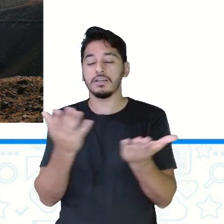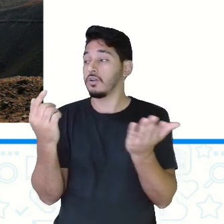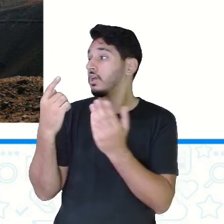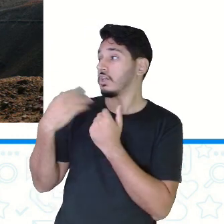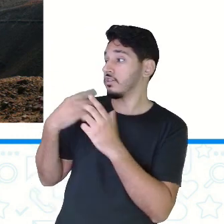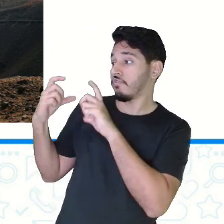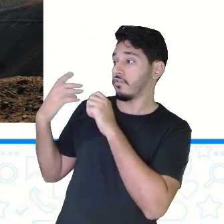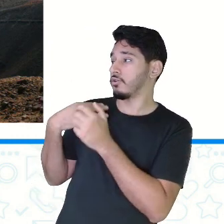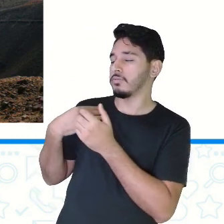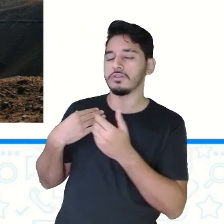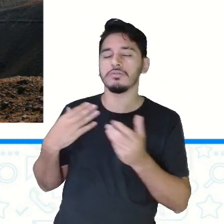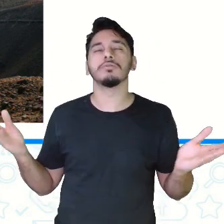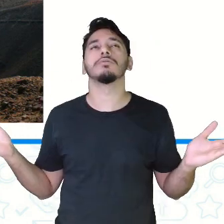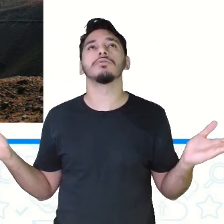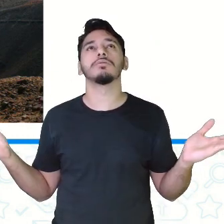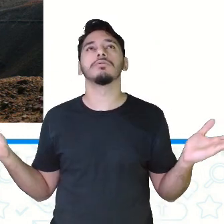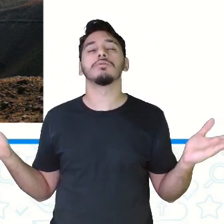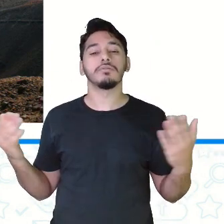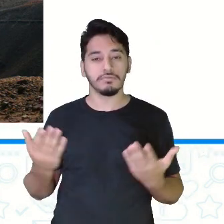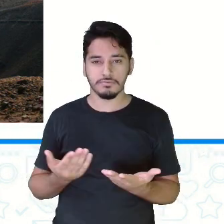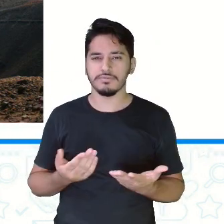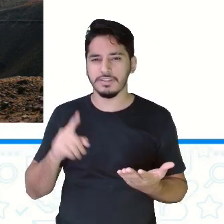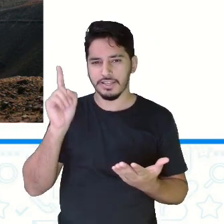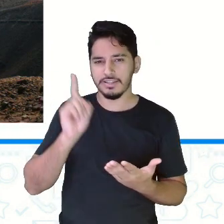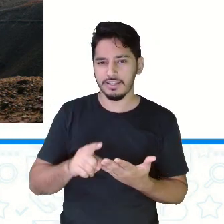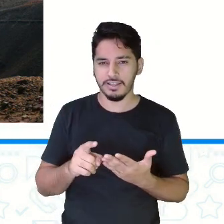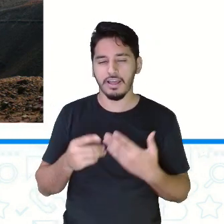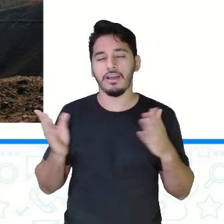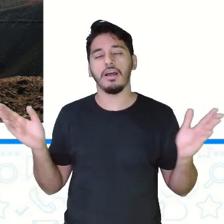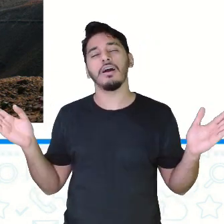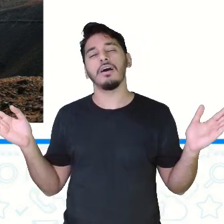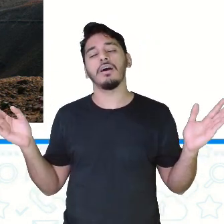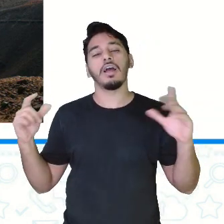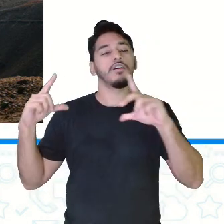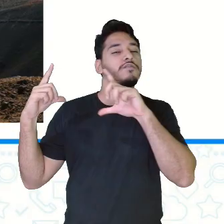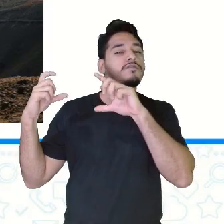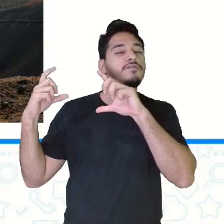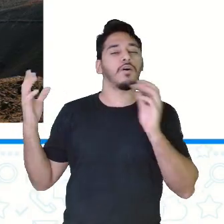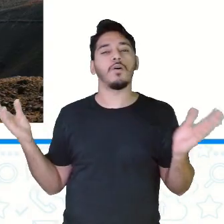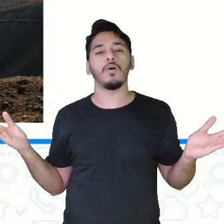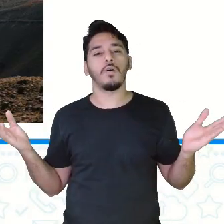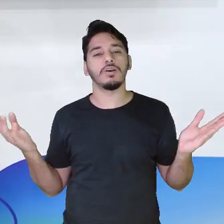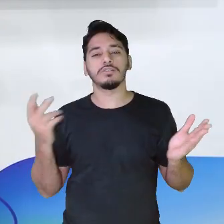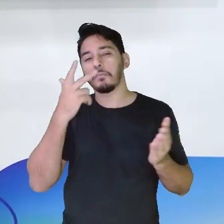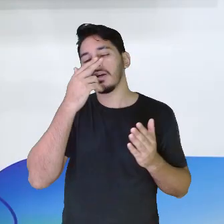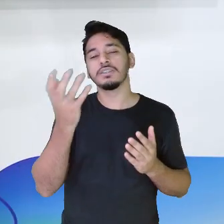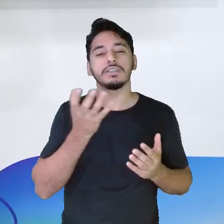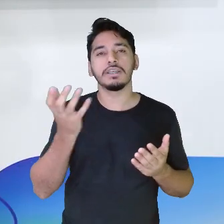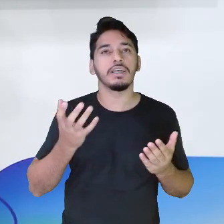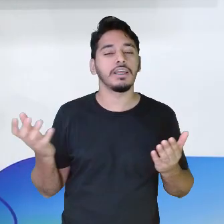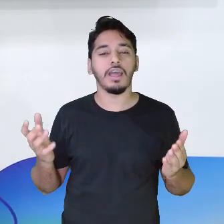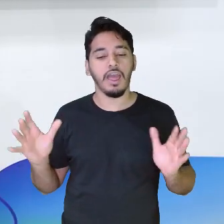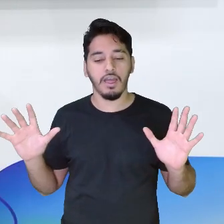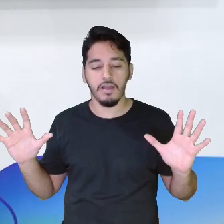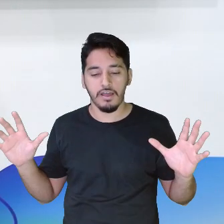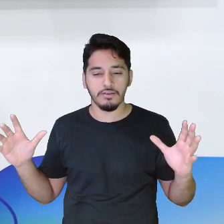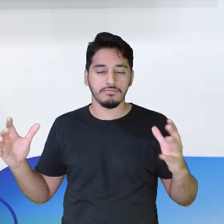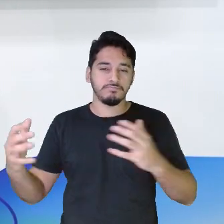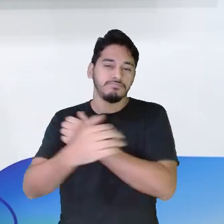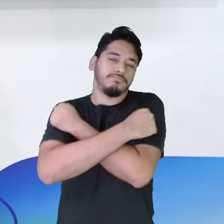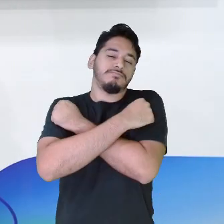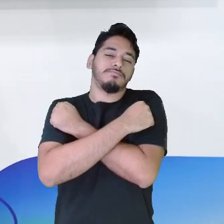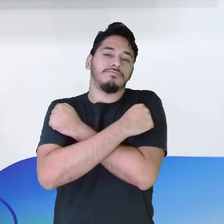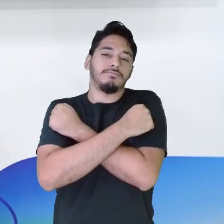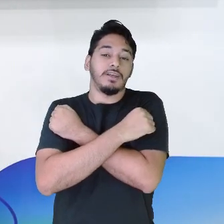Tira foto, eu apreciando aqui. Aí abre os braços assim, como se quisesse abraçar